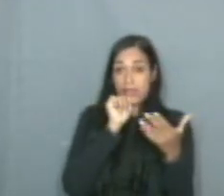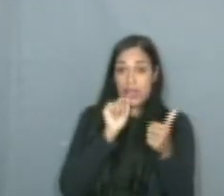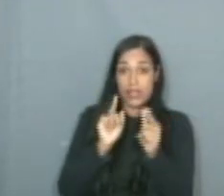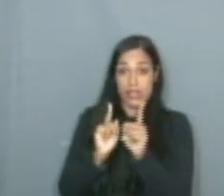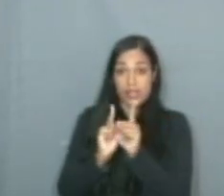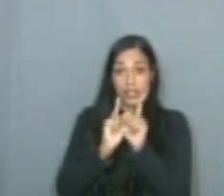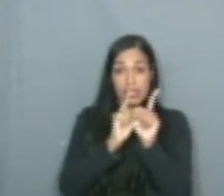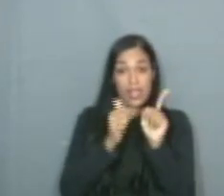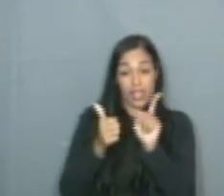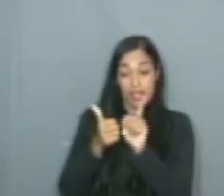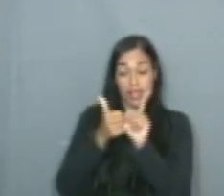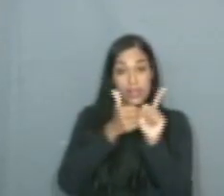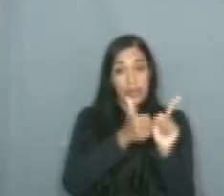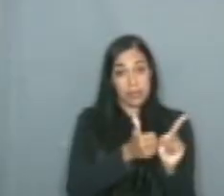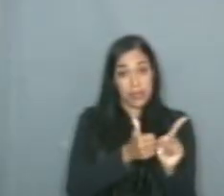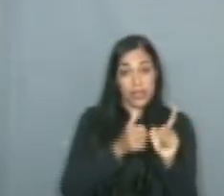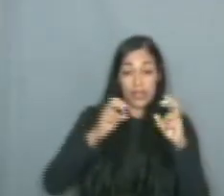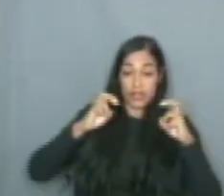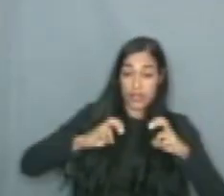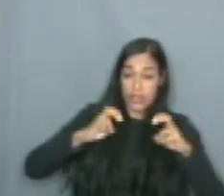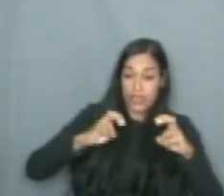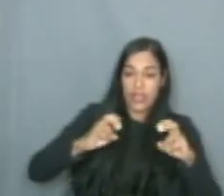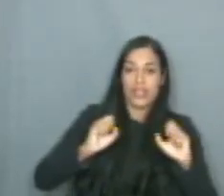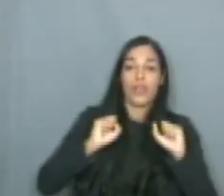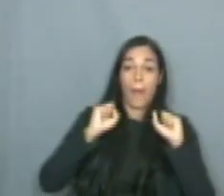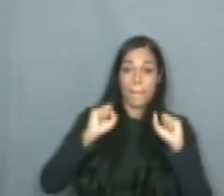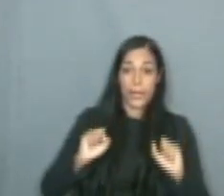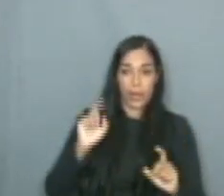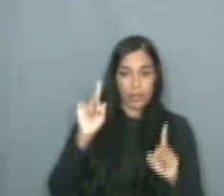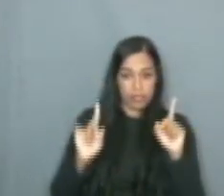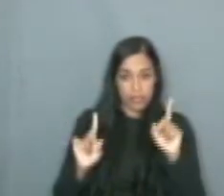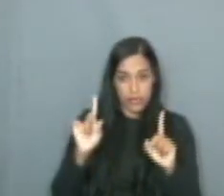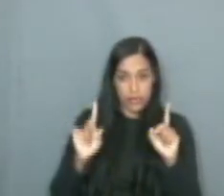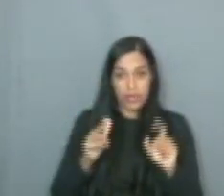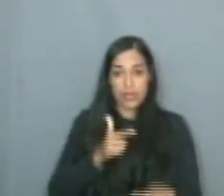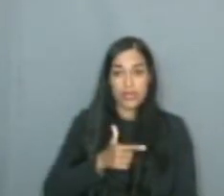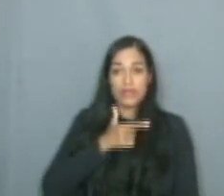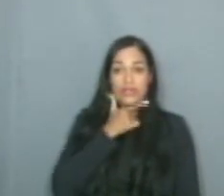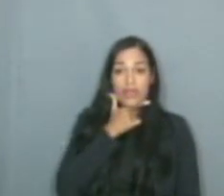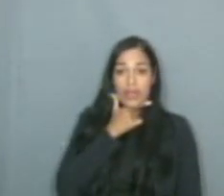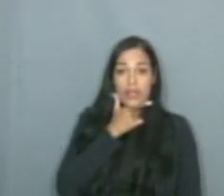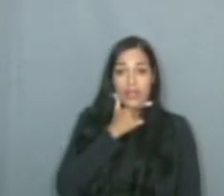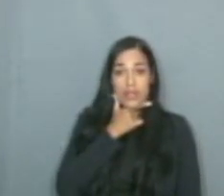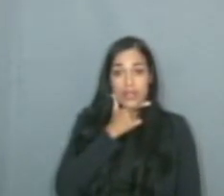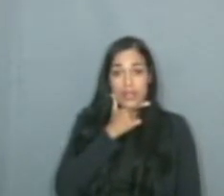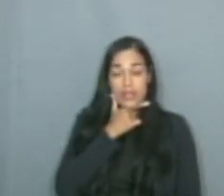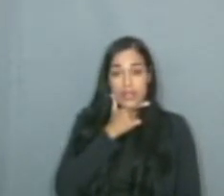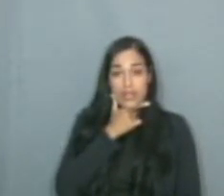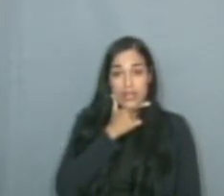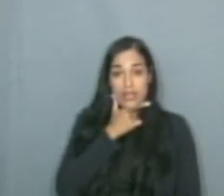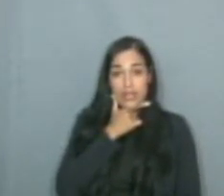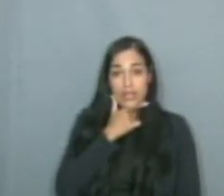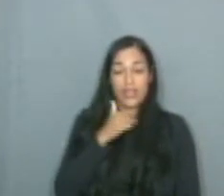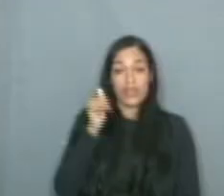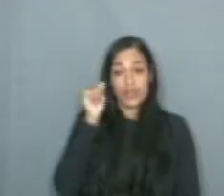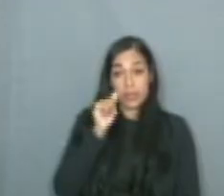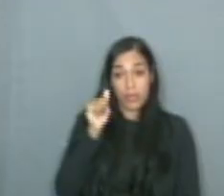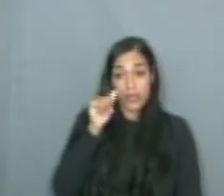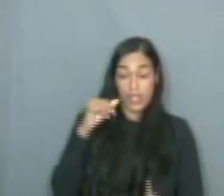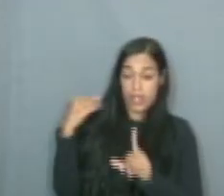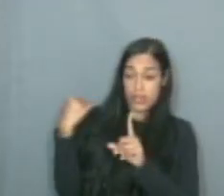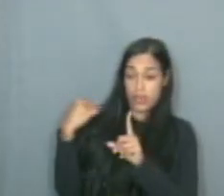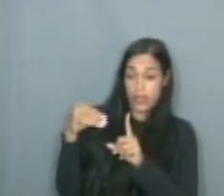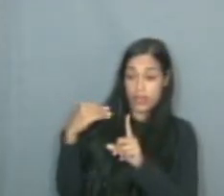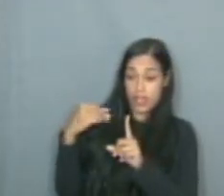que estão nas galerias poderão disputar essas vagas. Tem também a questão das mulheres em situação